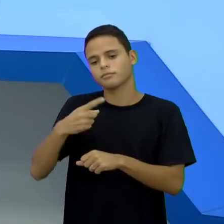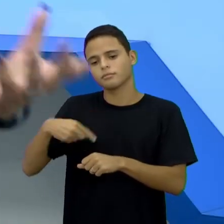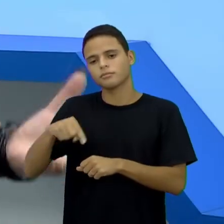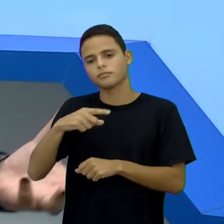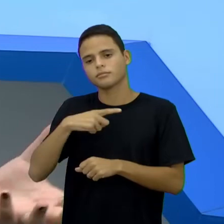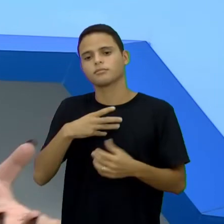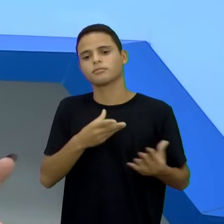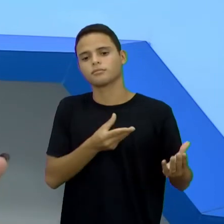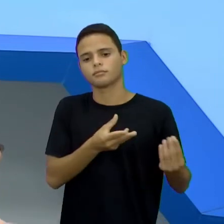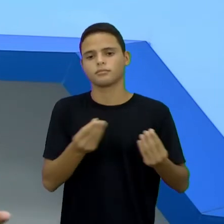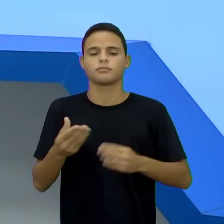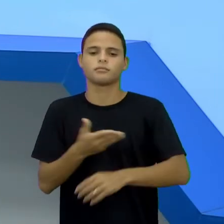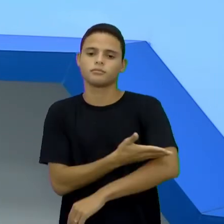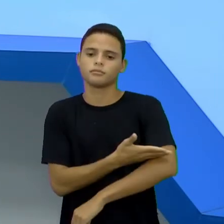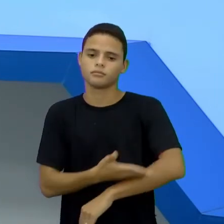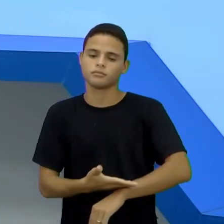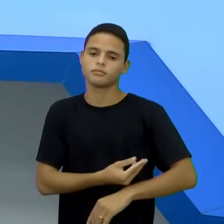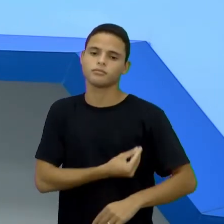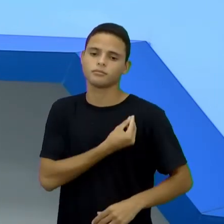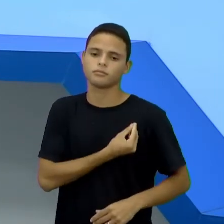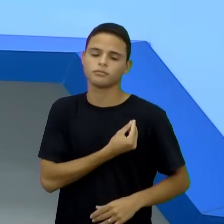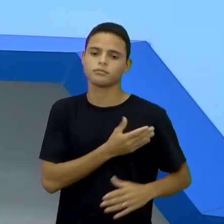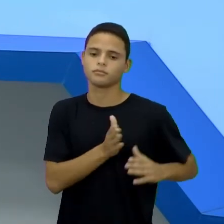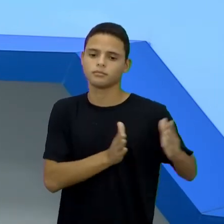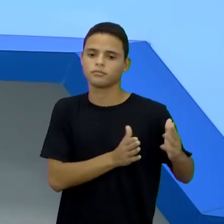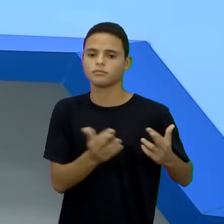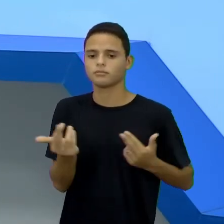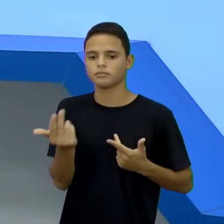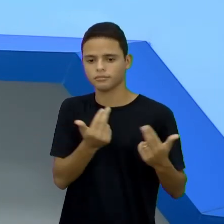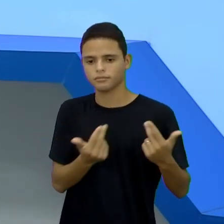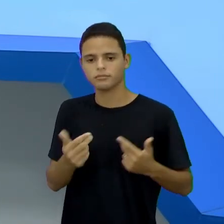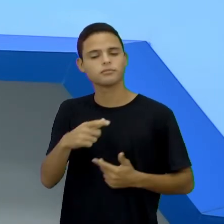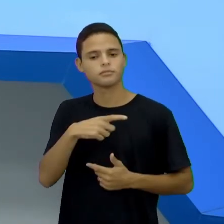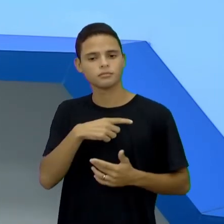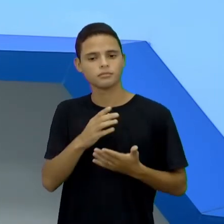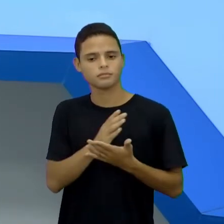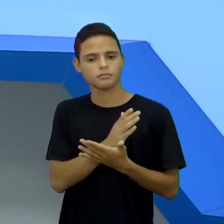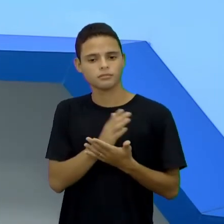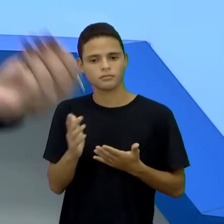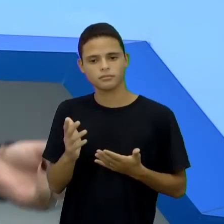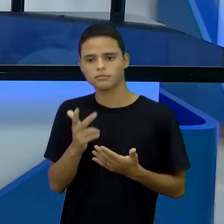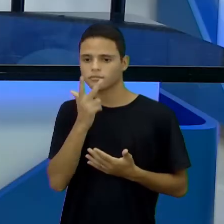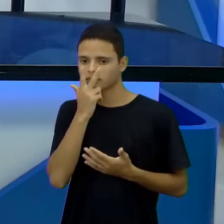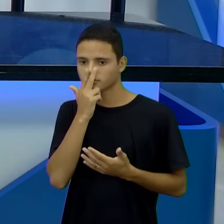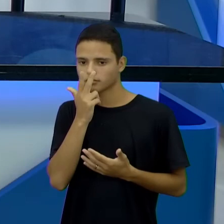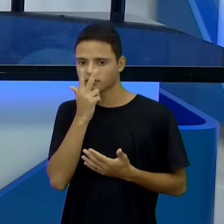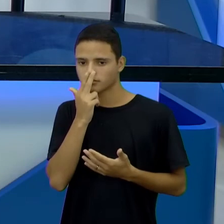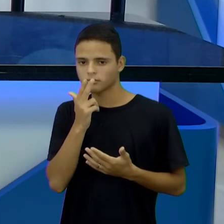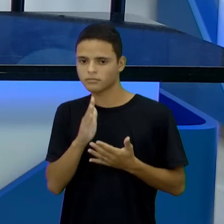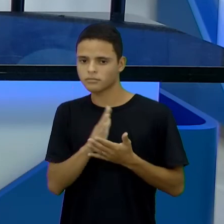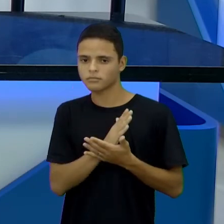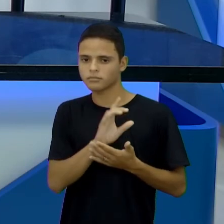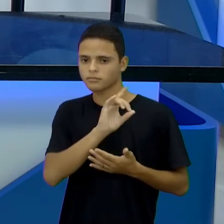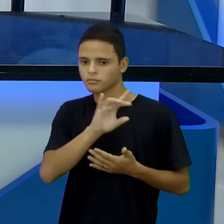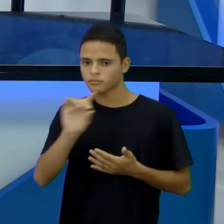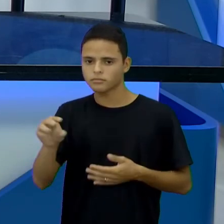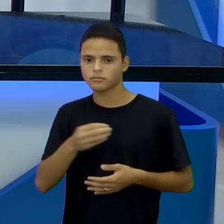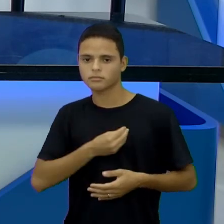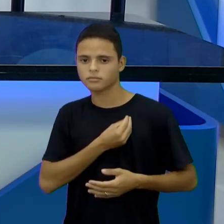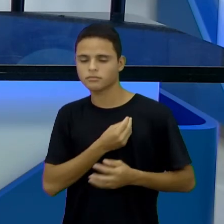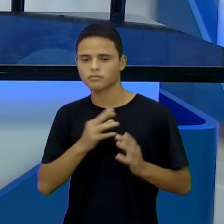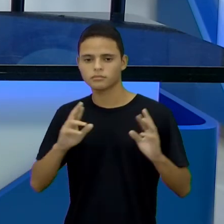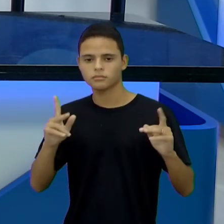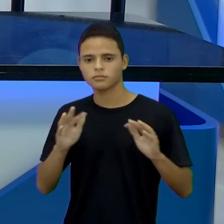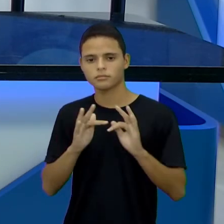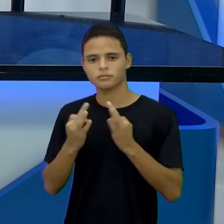porque a gente viveu numa mesma época e isso faz com que a gente tenha coisas parecidas. Mas o fato de que cada uma viveu uma vida diferente, com uma família